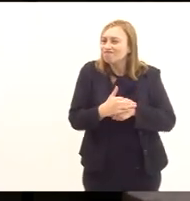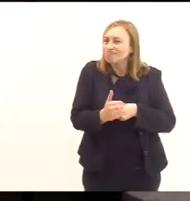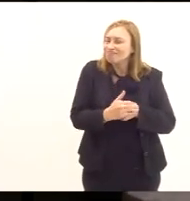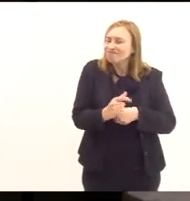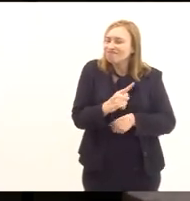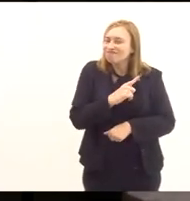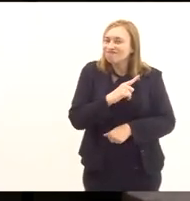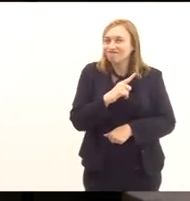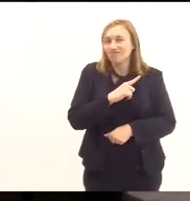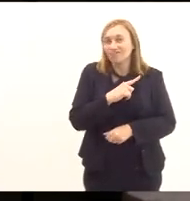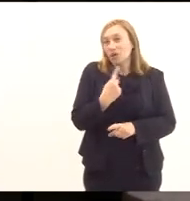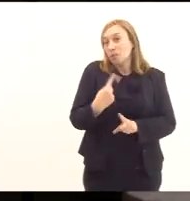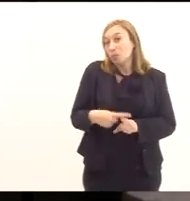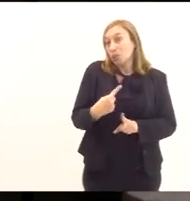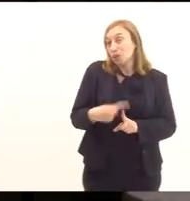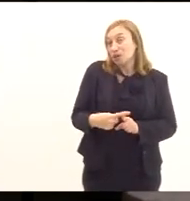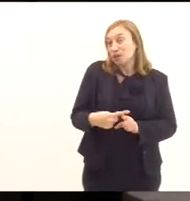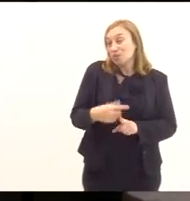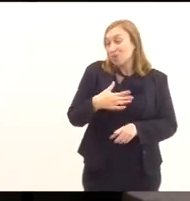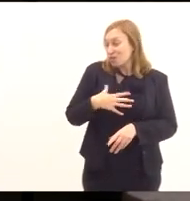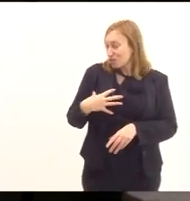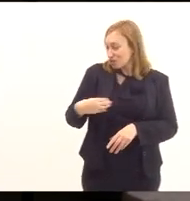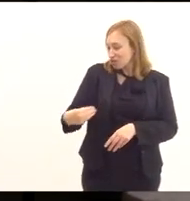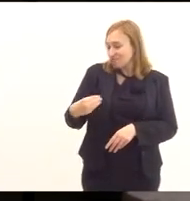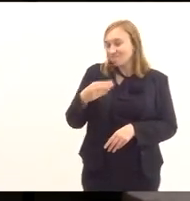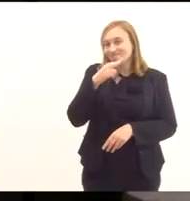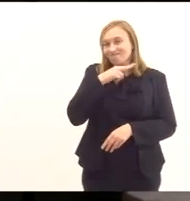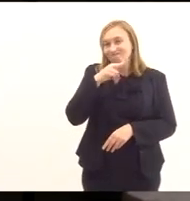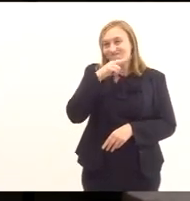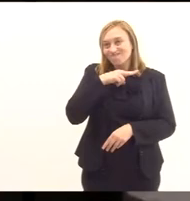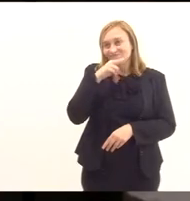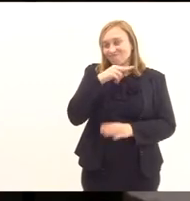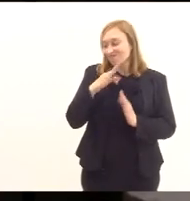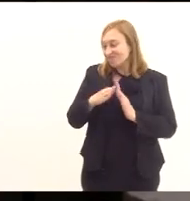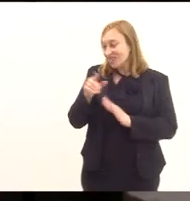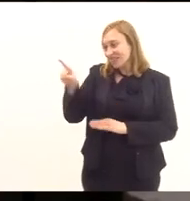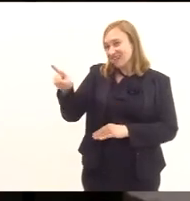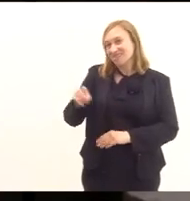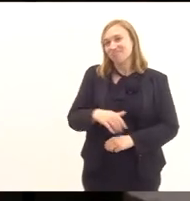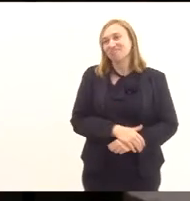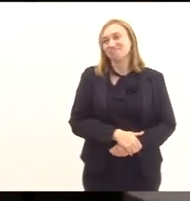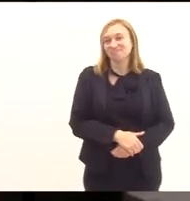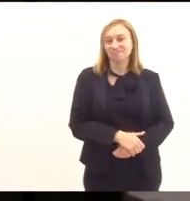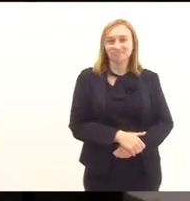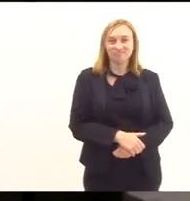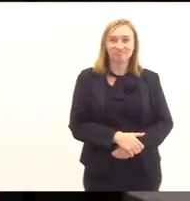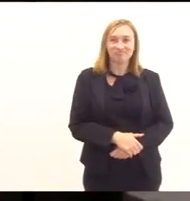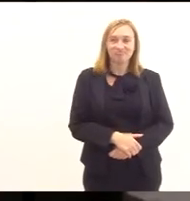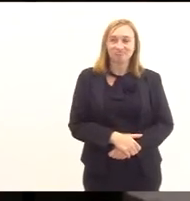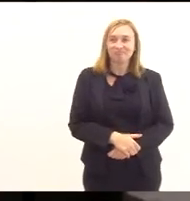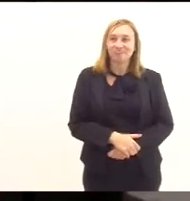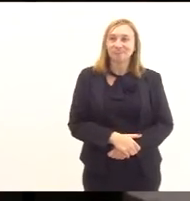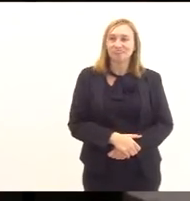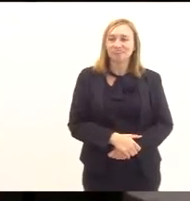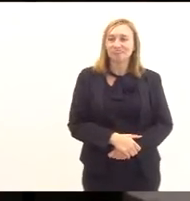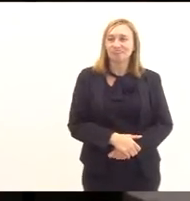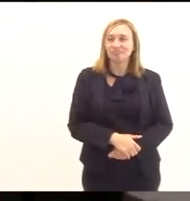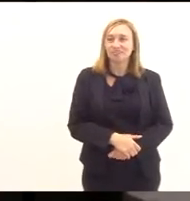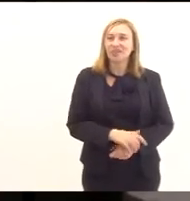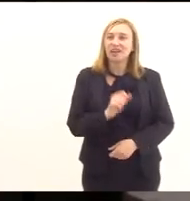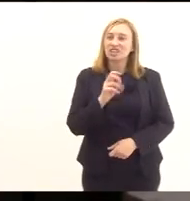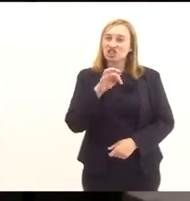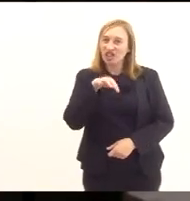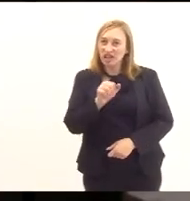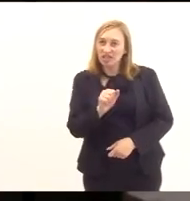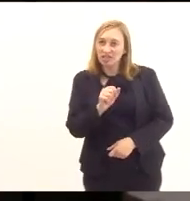carinho que eu tenho por que o meu meu filho e meus netos moram lá tá e a